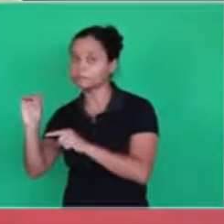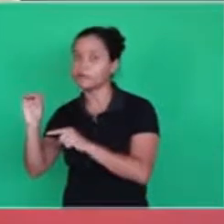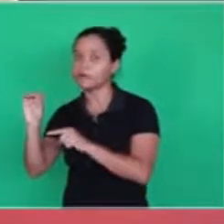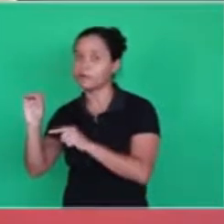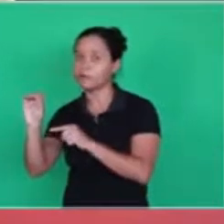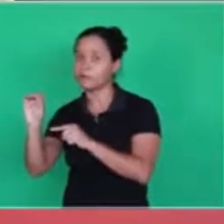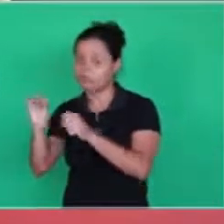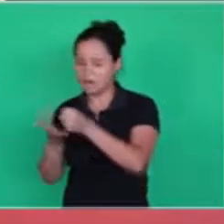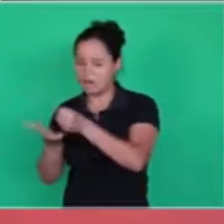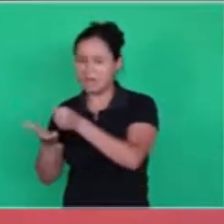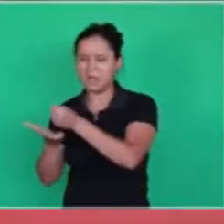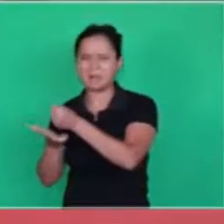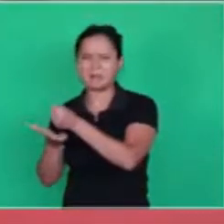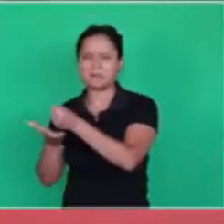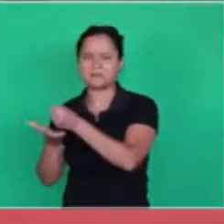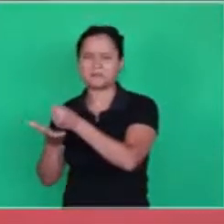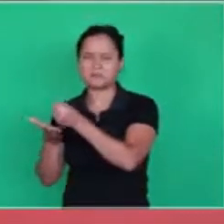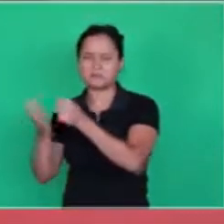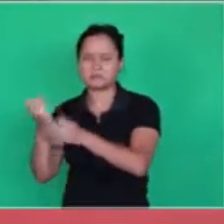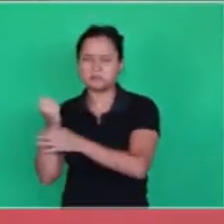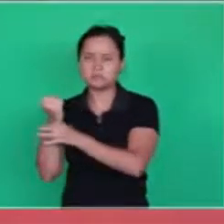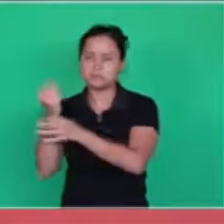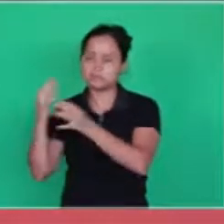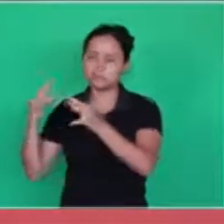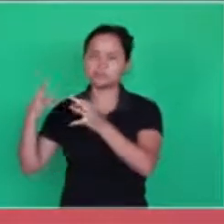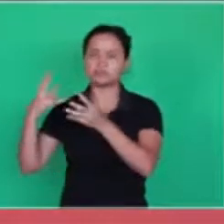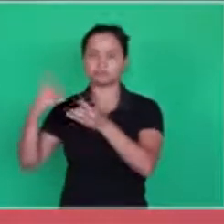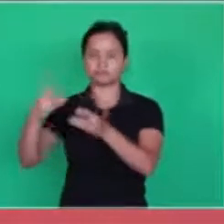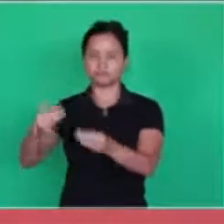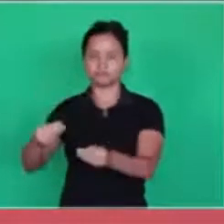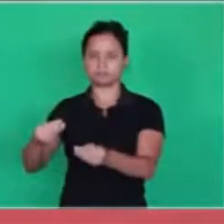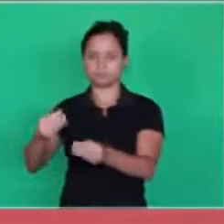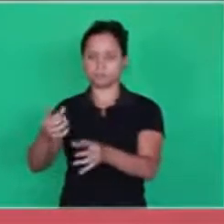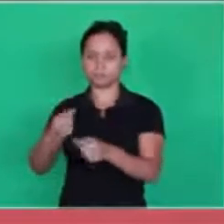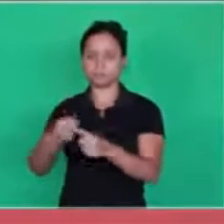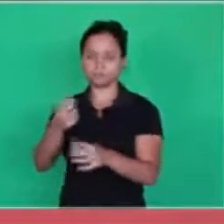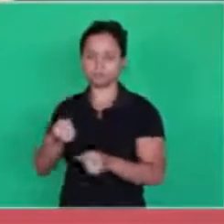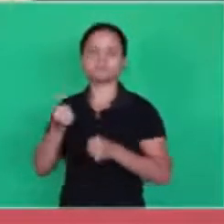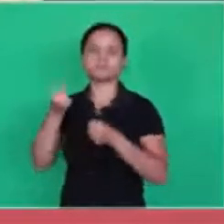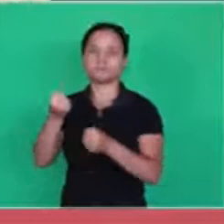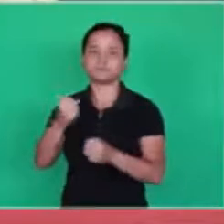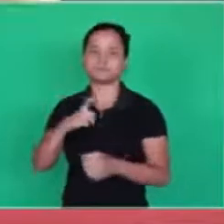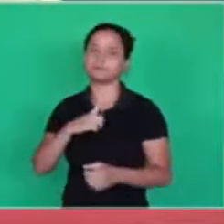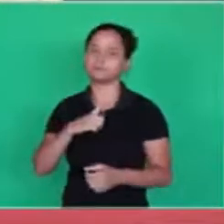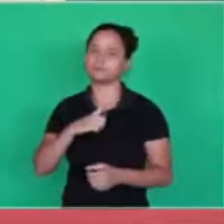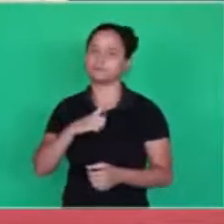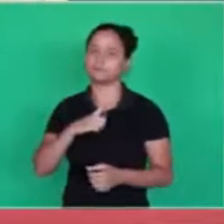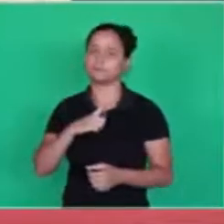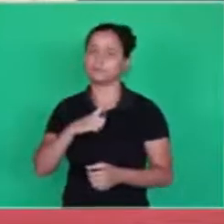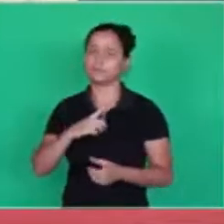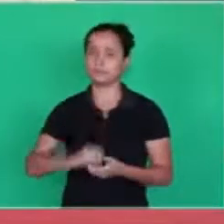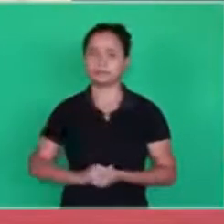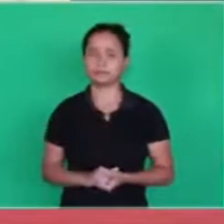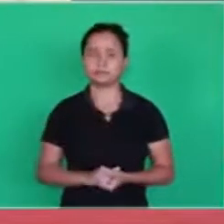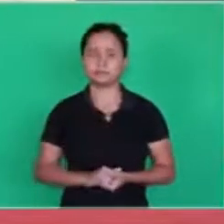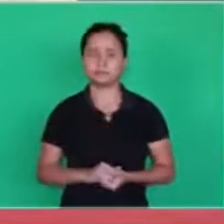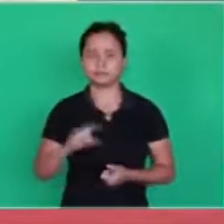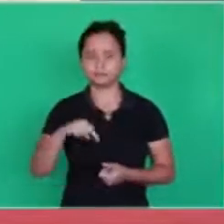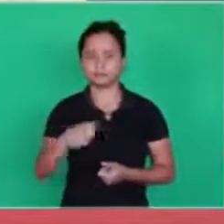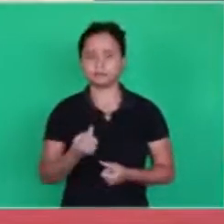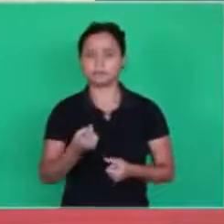sua sabedoria, pela sua palavra. Então, estamos aqui colocando o